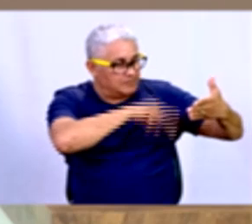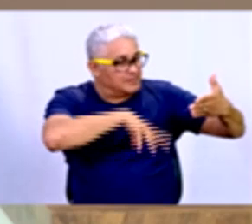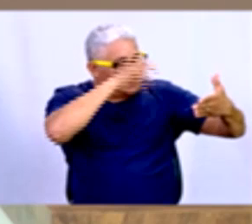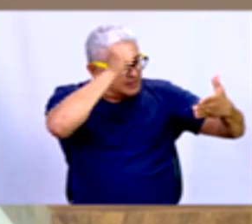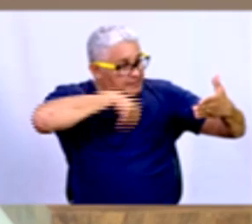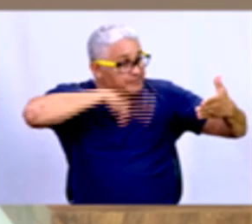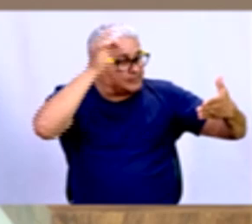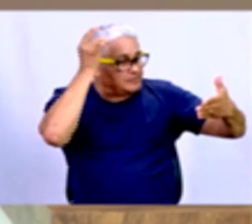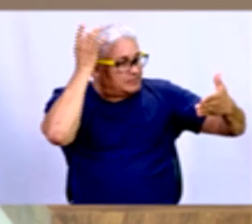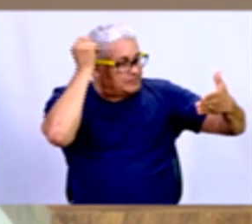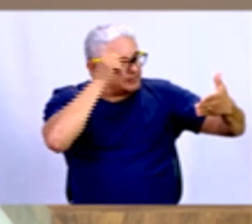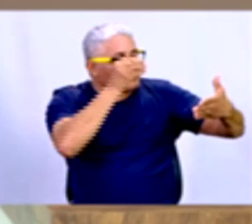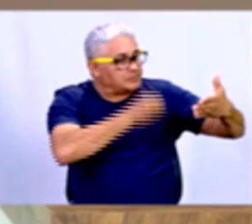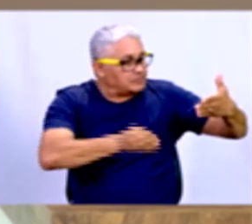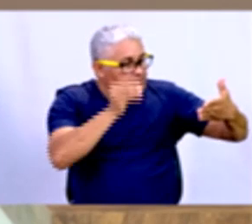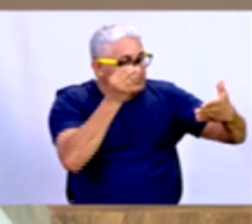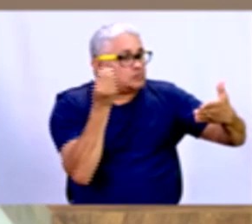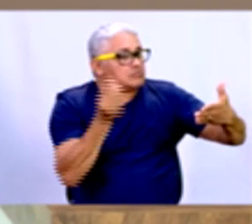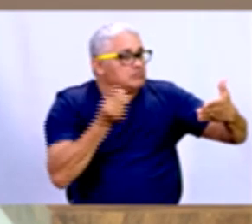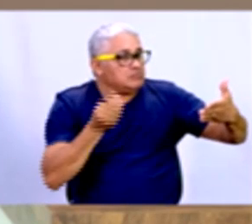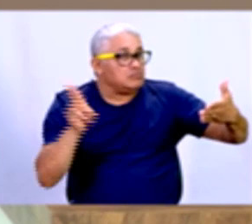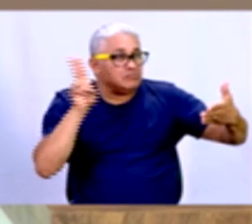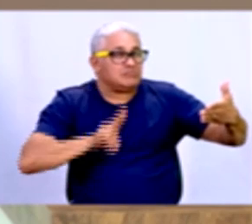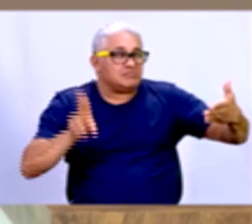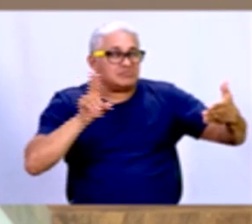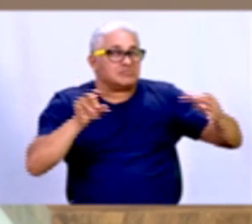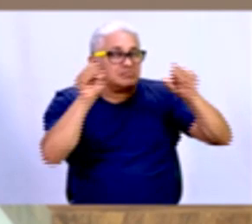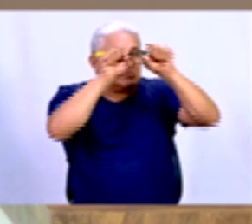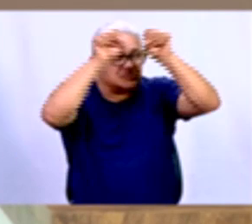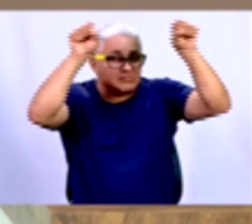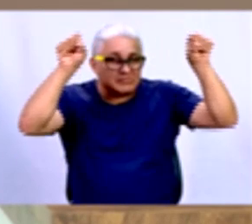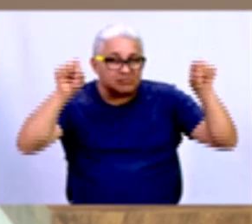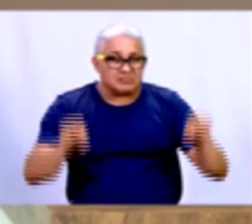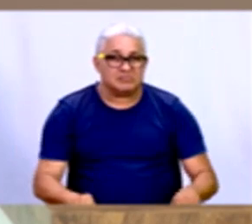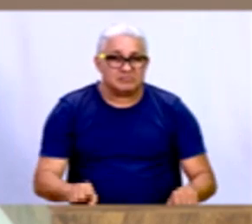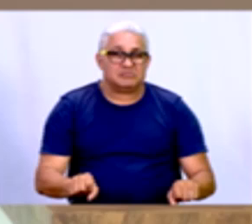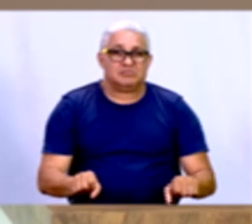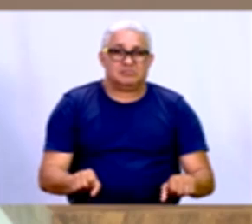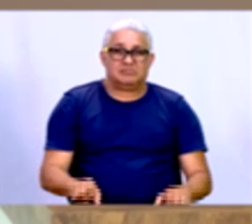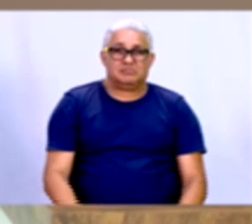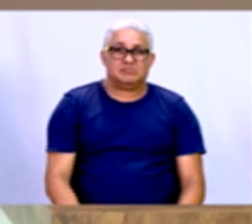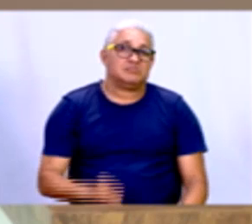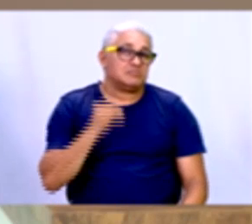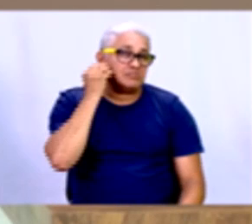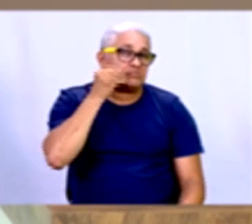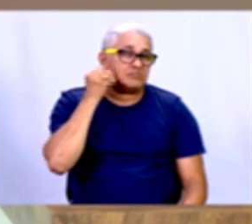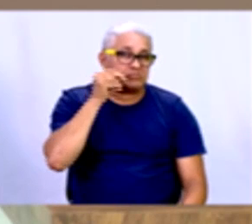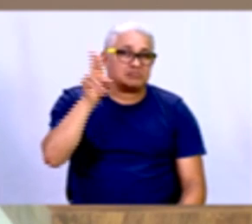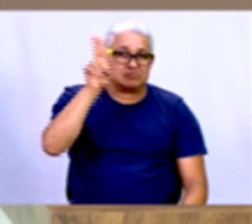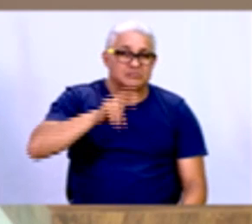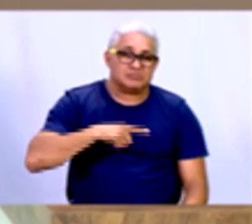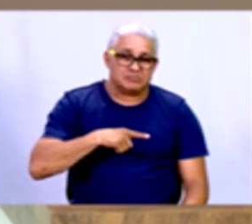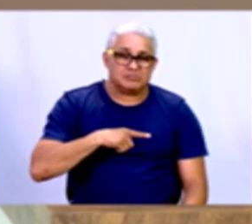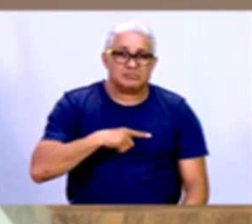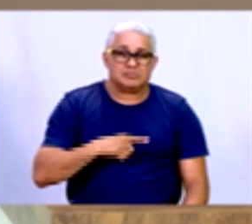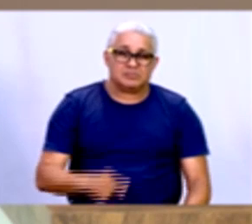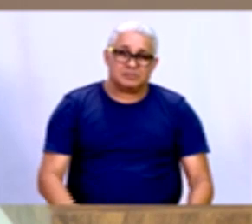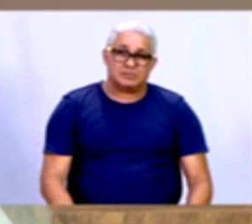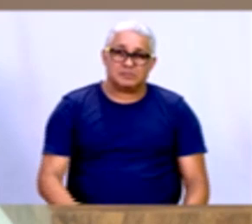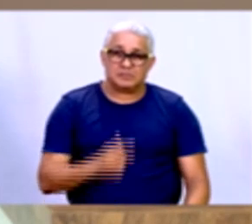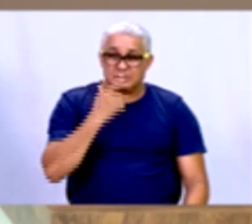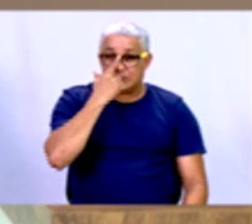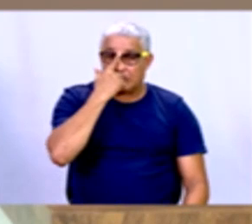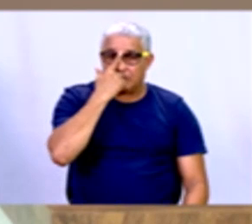mais facilmente como funciona aquele sistema, né, durante a experiência que o usuário vai ter, né,